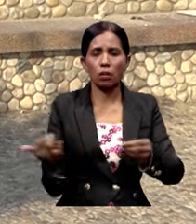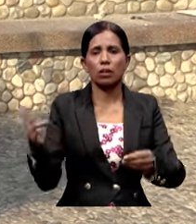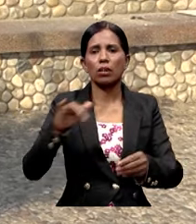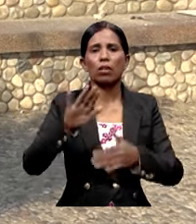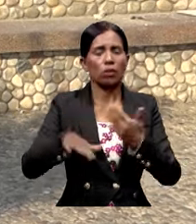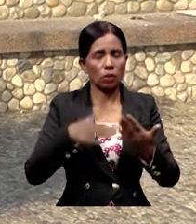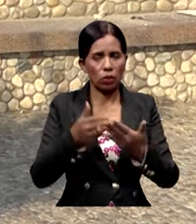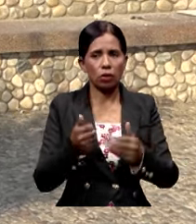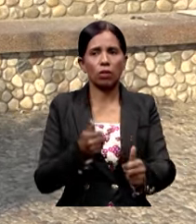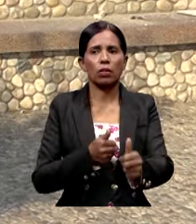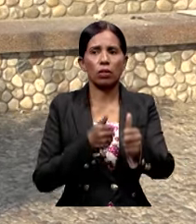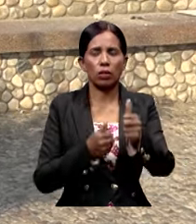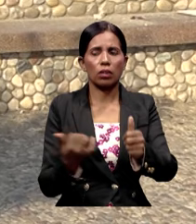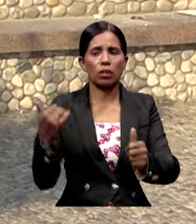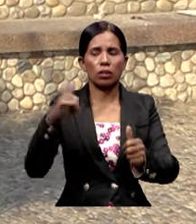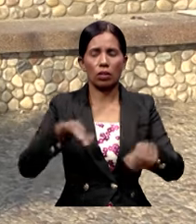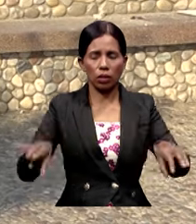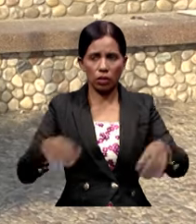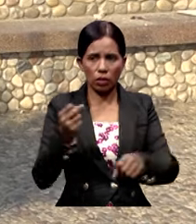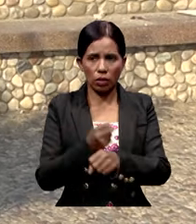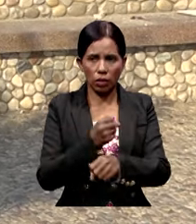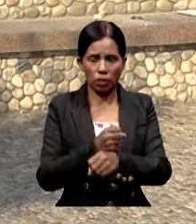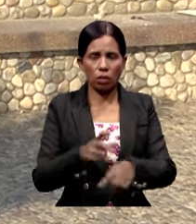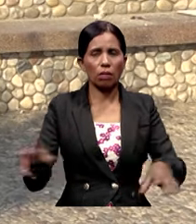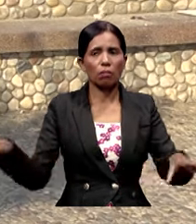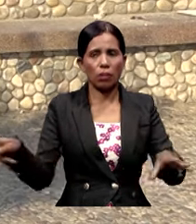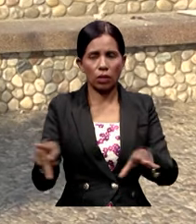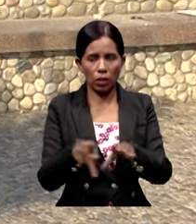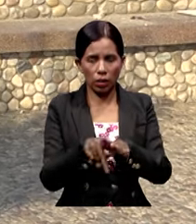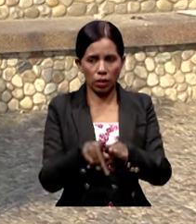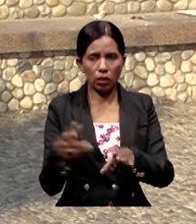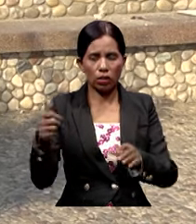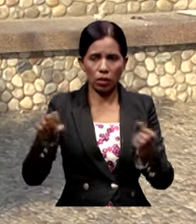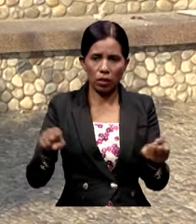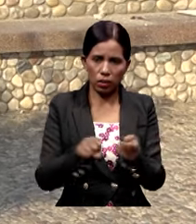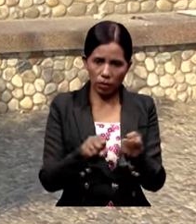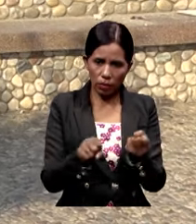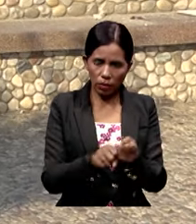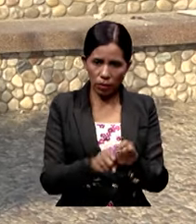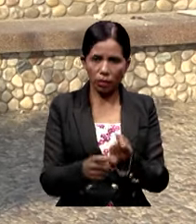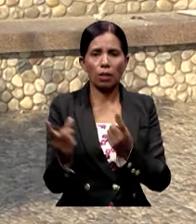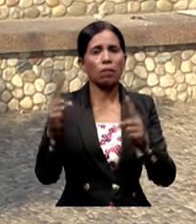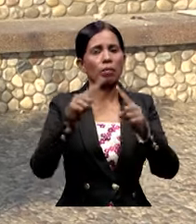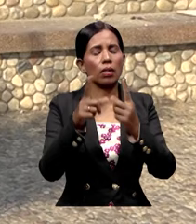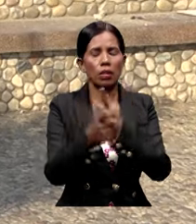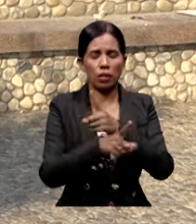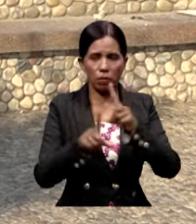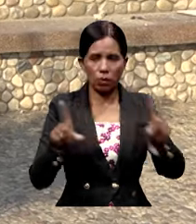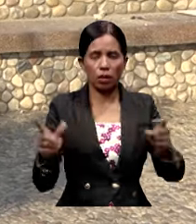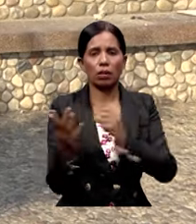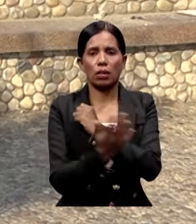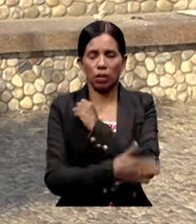tuer Sira nini esforço sira, no participação sira, nebe sira contribui ba liberta ona pátria